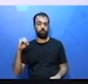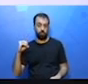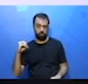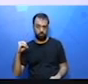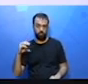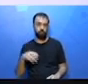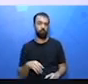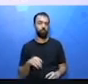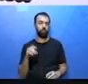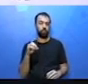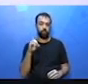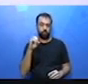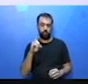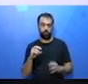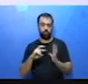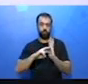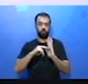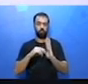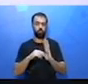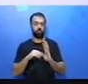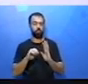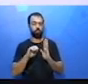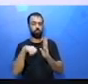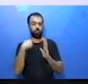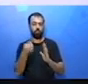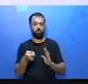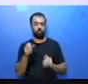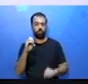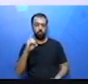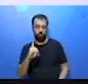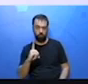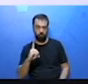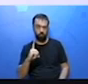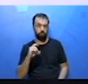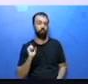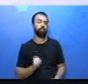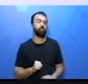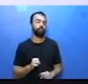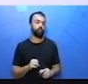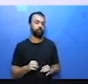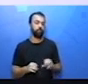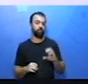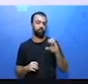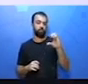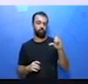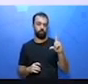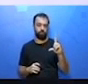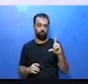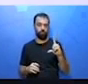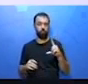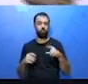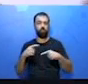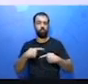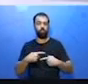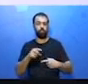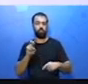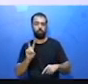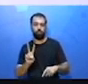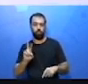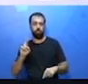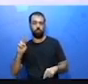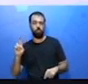desse A, ligar até esse E e ele passar pelo centro, também vai ter o mesmo tamanho, certo?